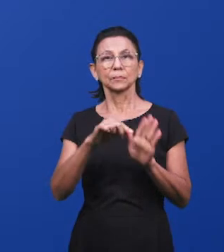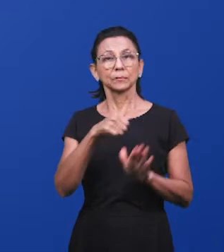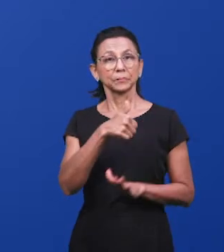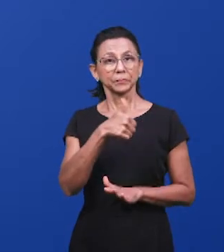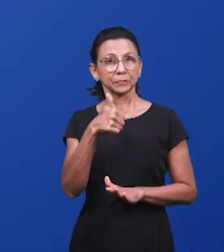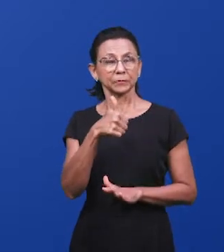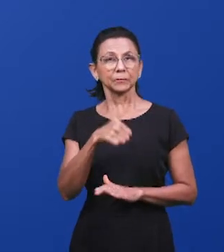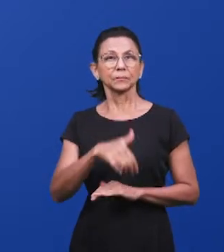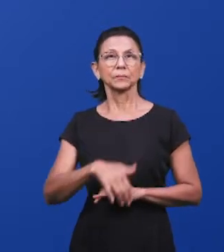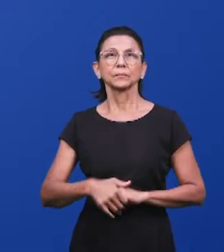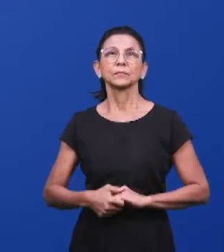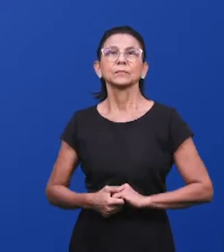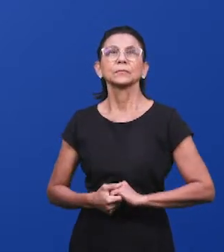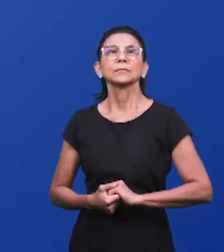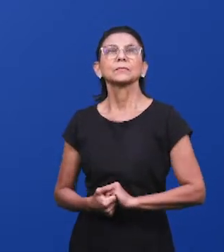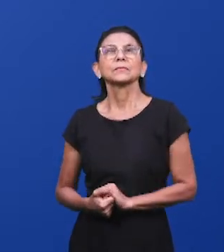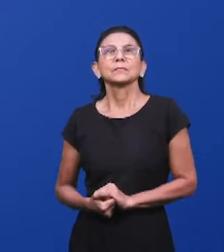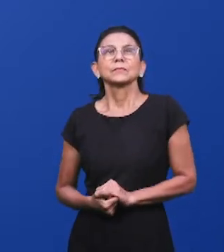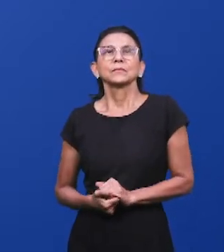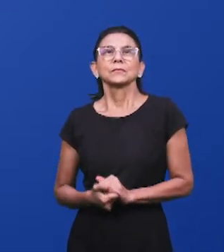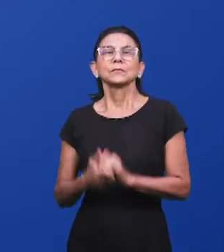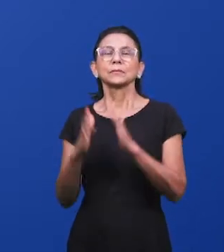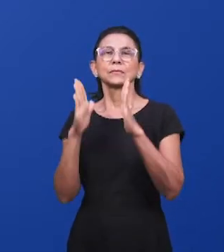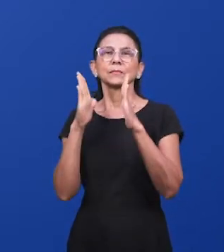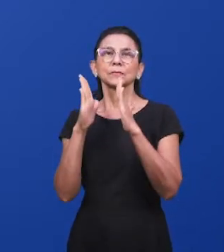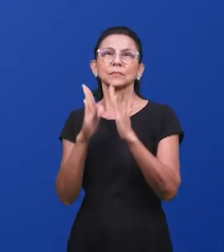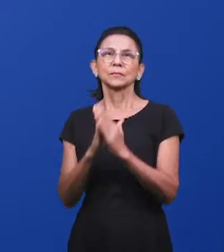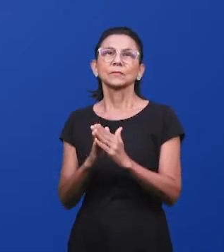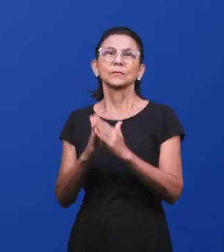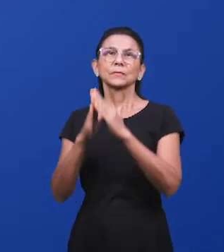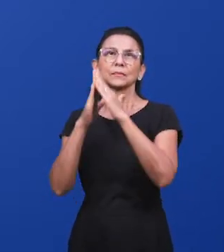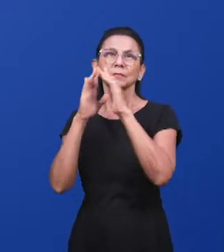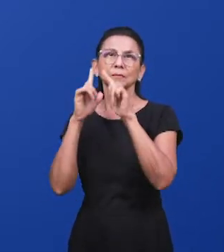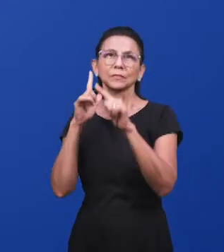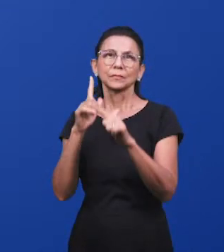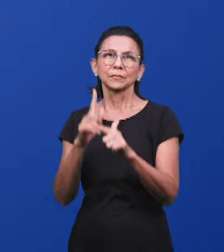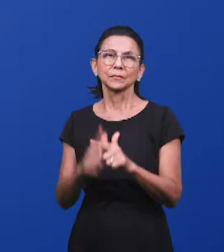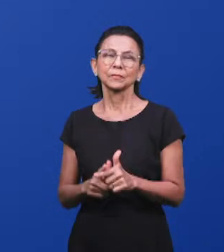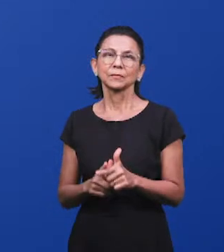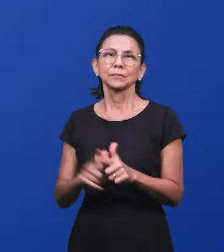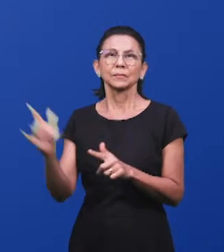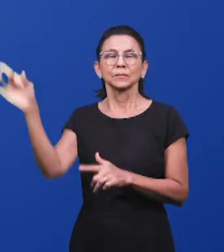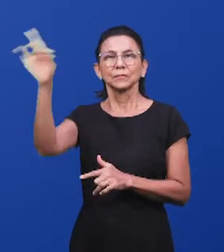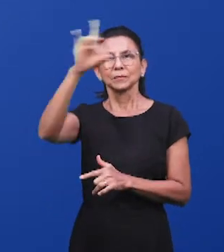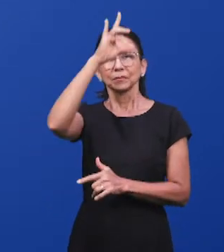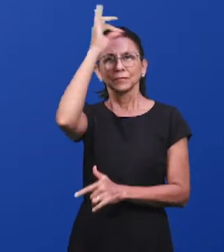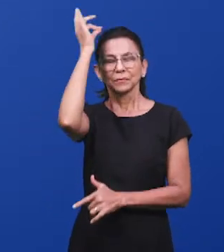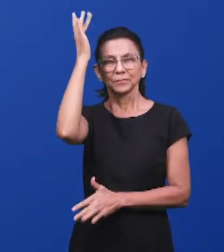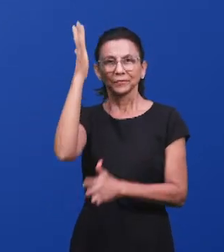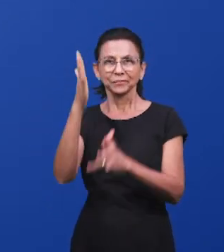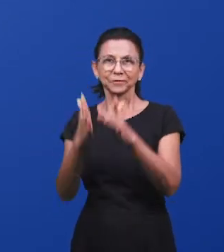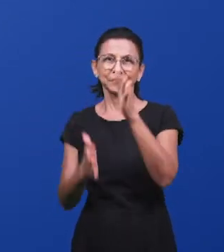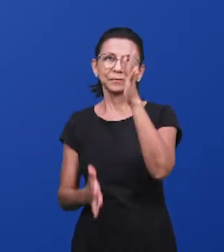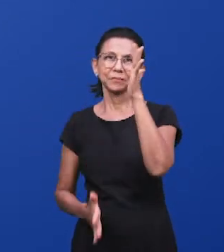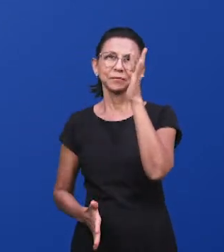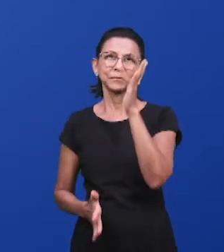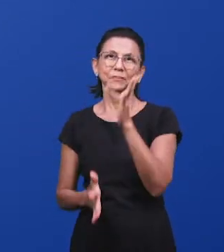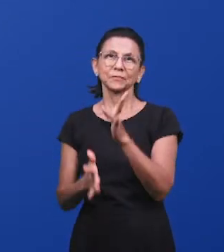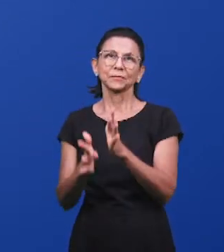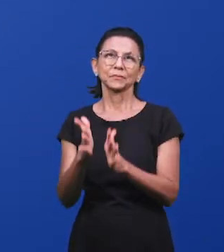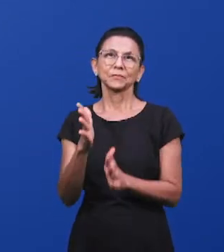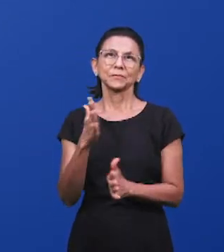11. A igreja fiel, cheia do Espírito Santo,